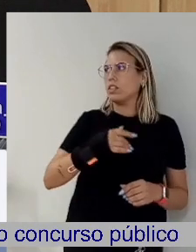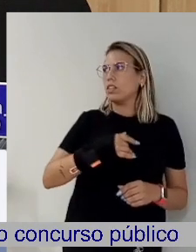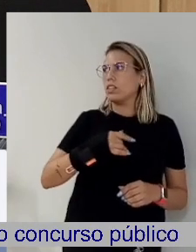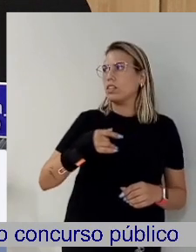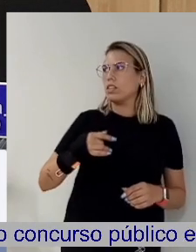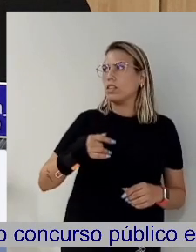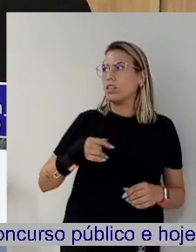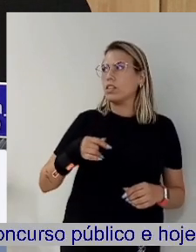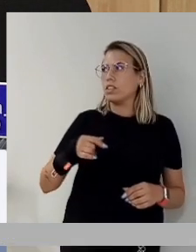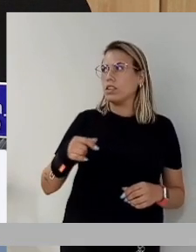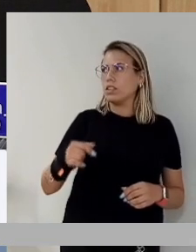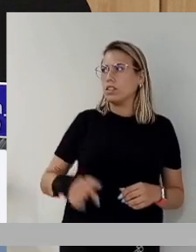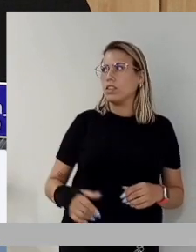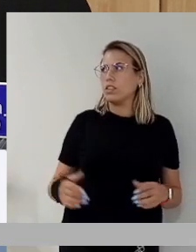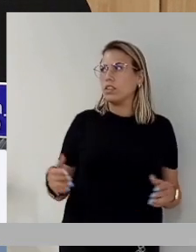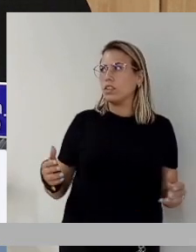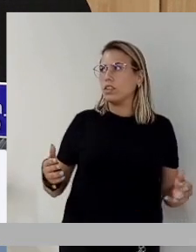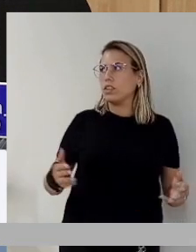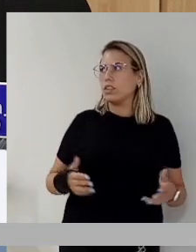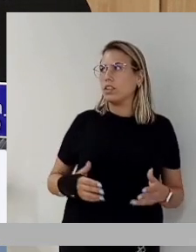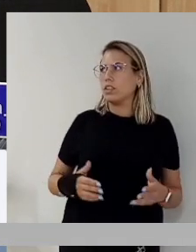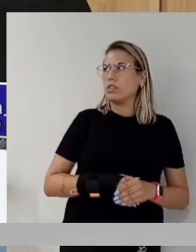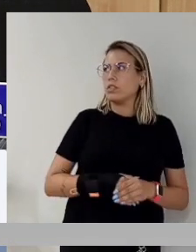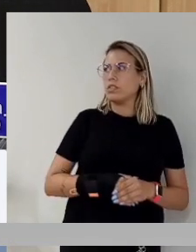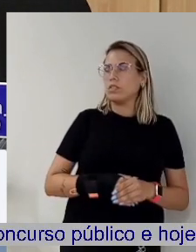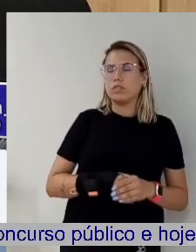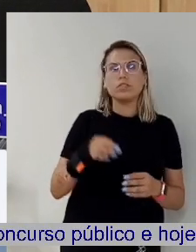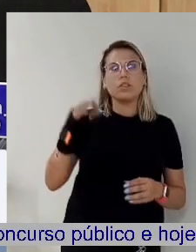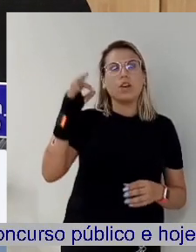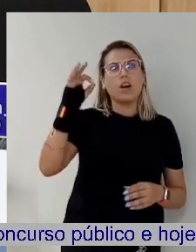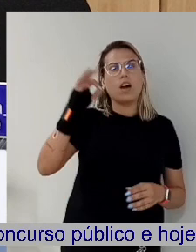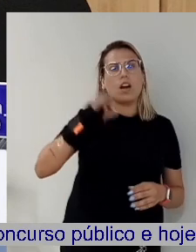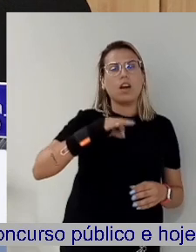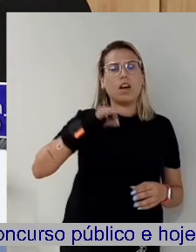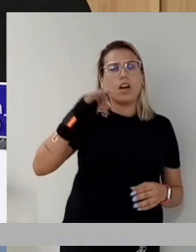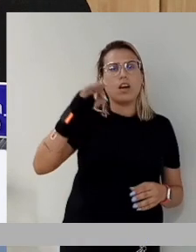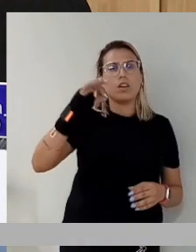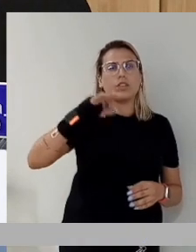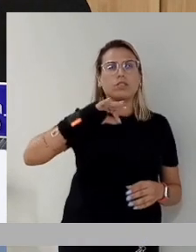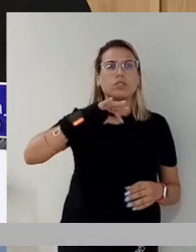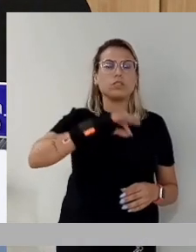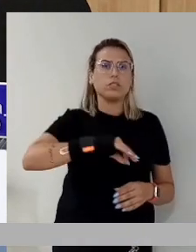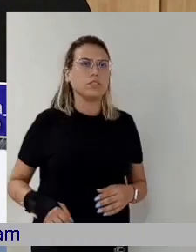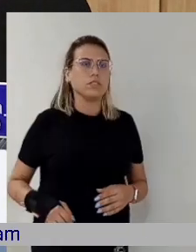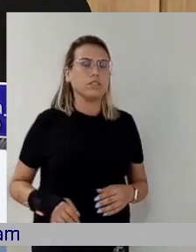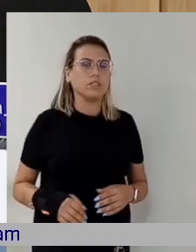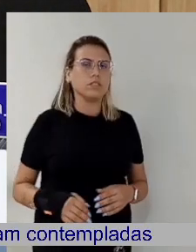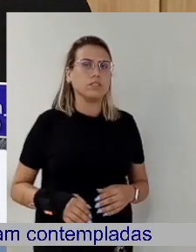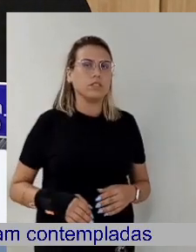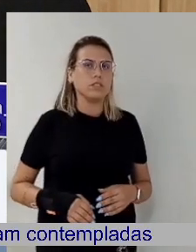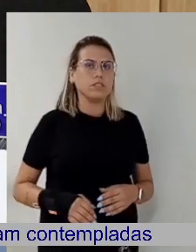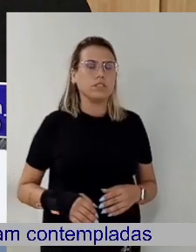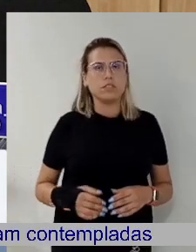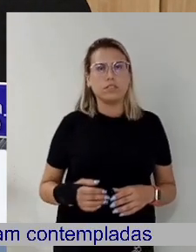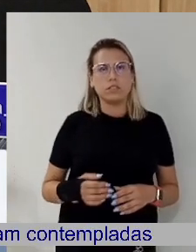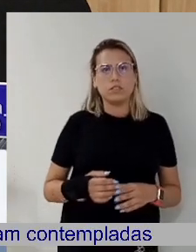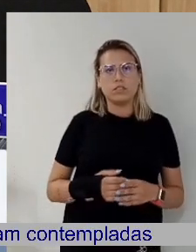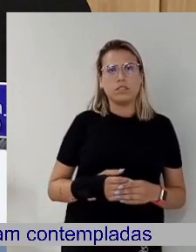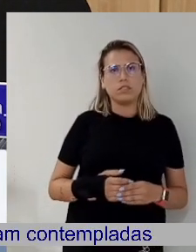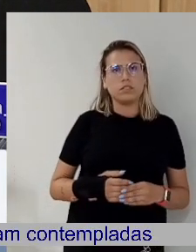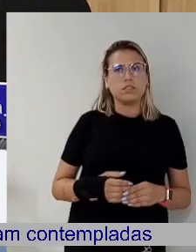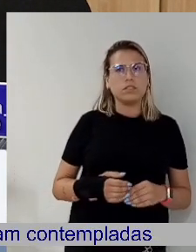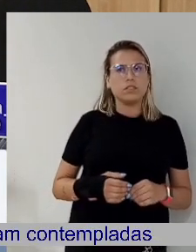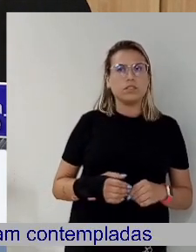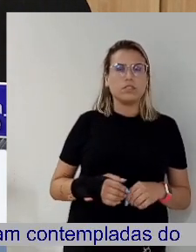e hoje tá chegando nós vamos votar o reajuste para as categorias que não foram contempladas eh no